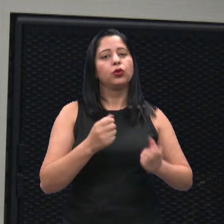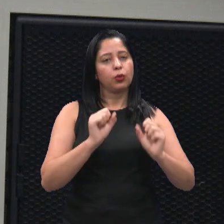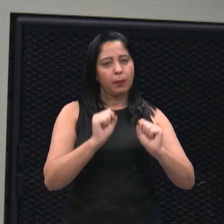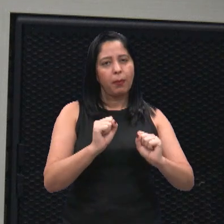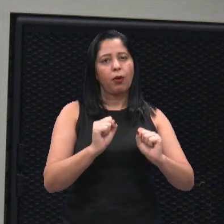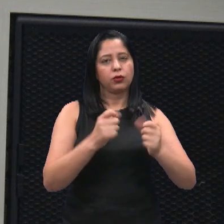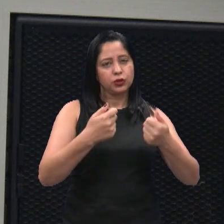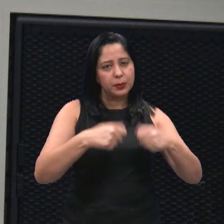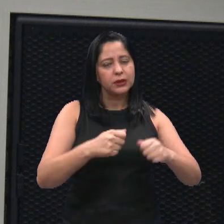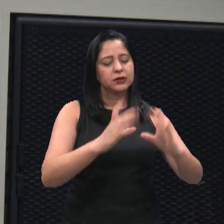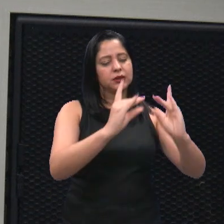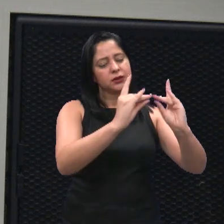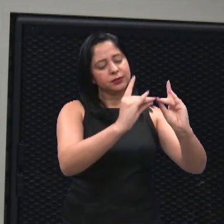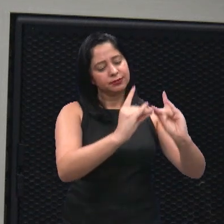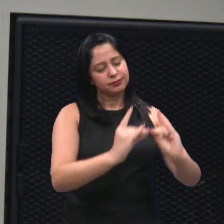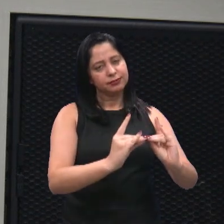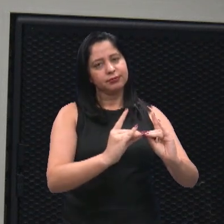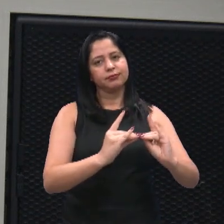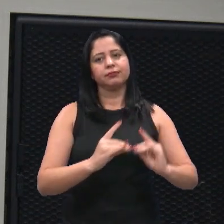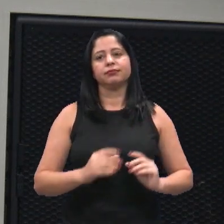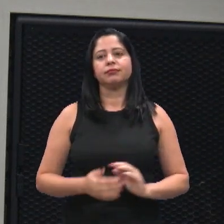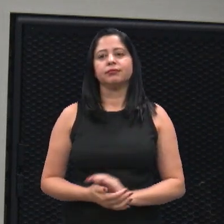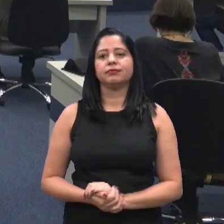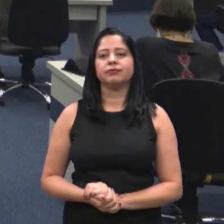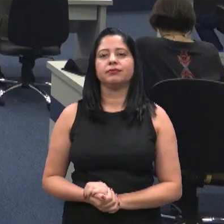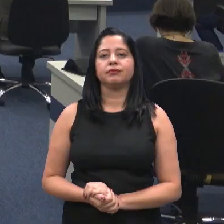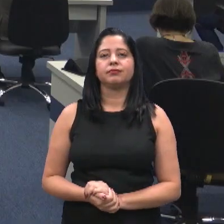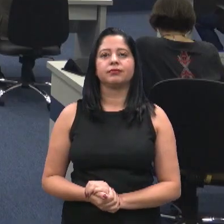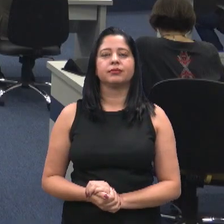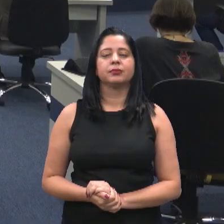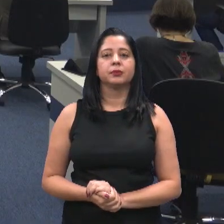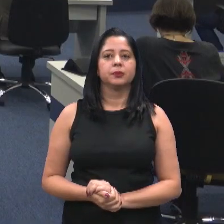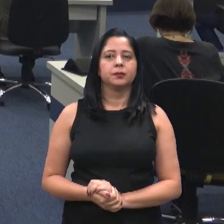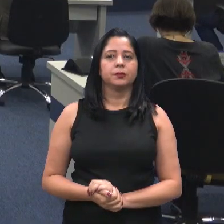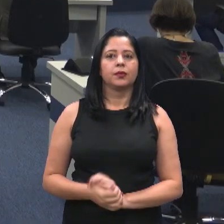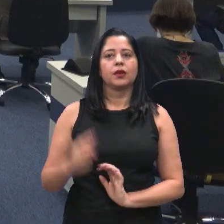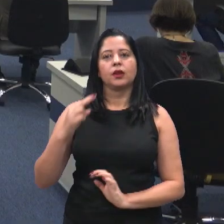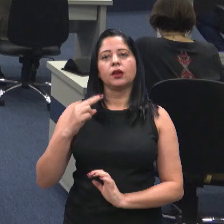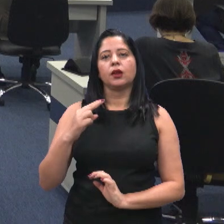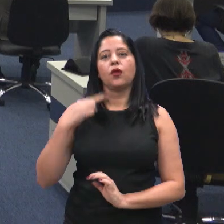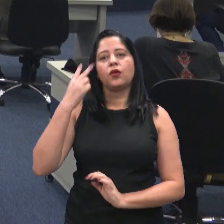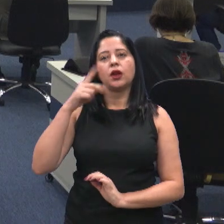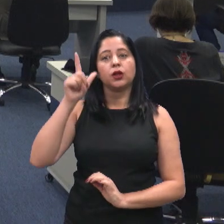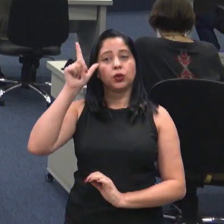tanto sofrem dia após dia. Obrigado. Questão de ordem, vereador Lindo Bispo.